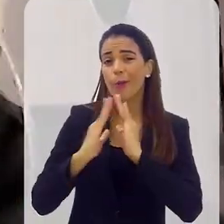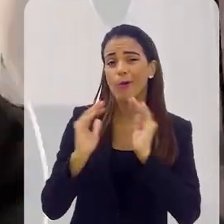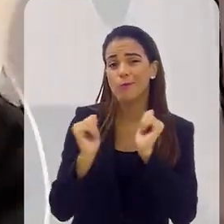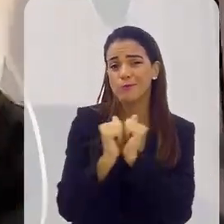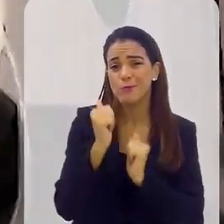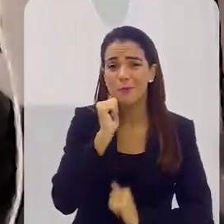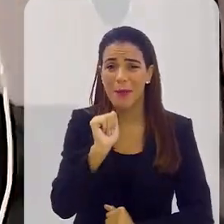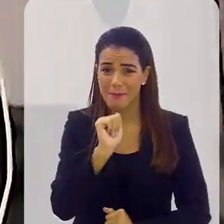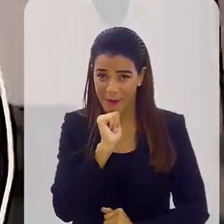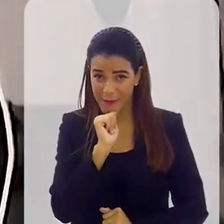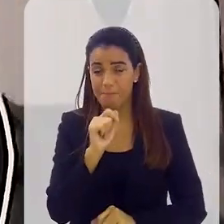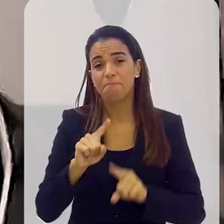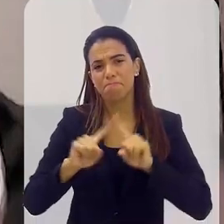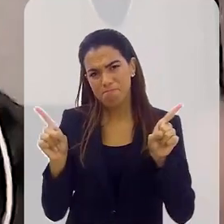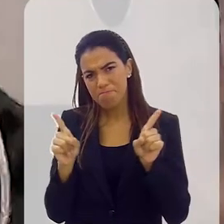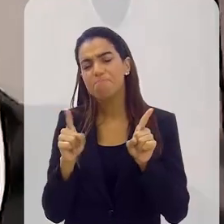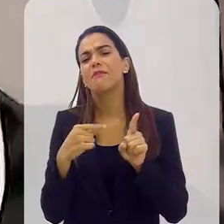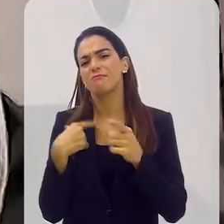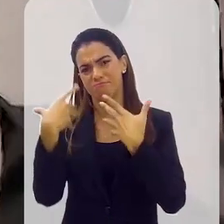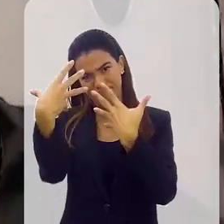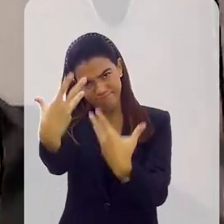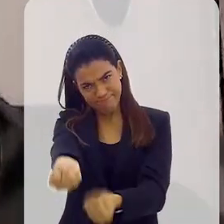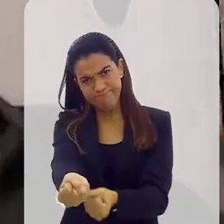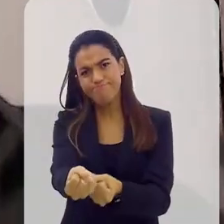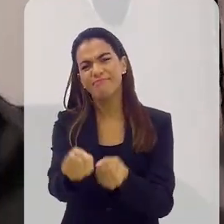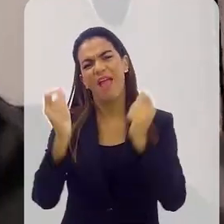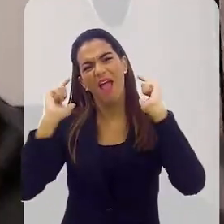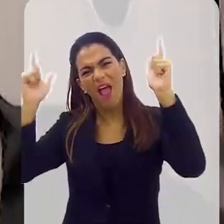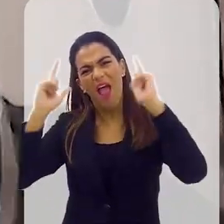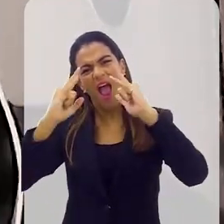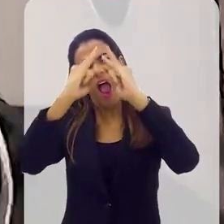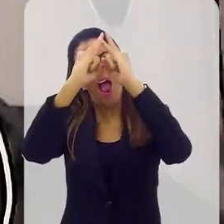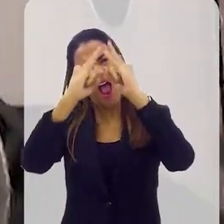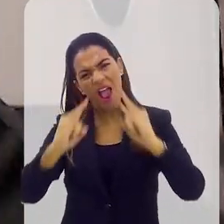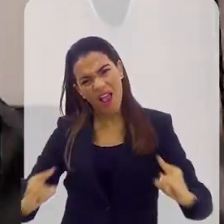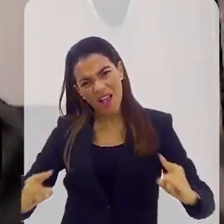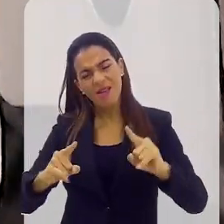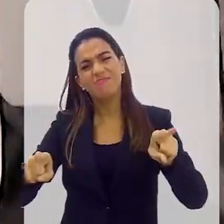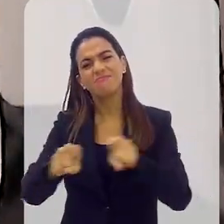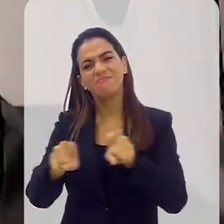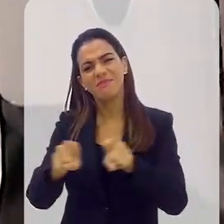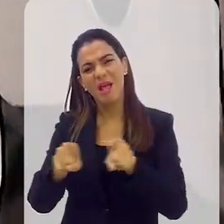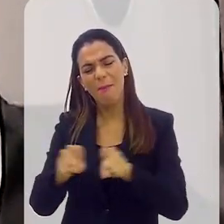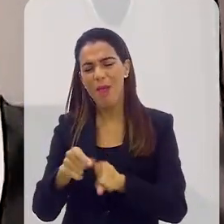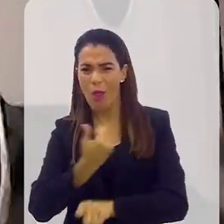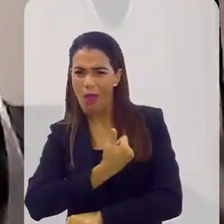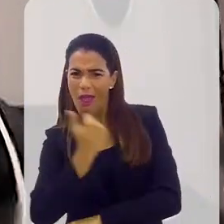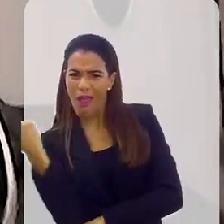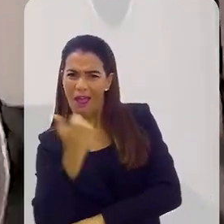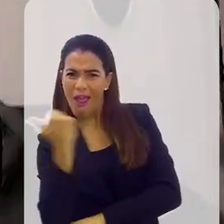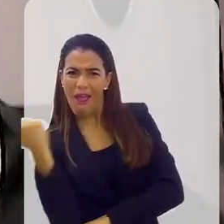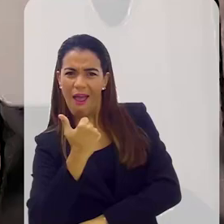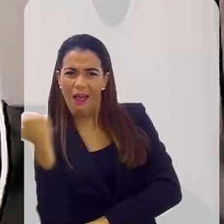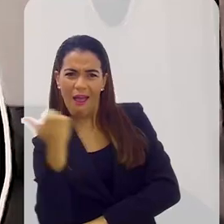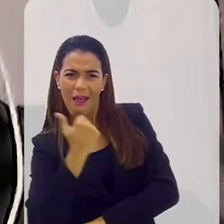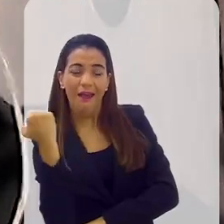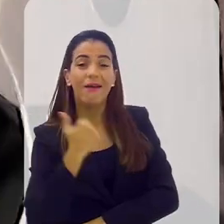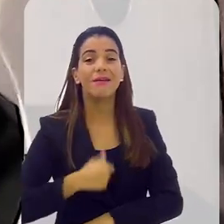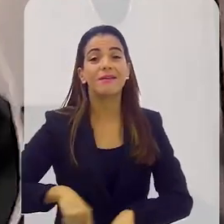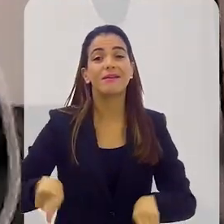isso. Mas, mesmo assim, eu partia para os acampamentos, eu andava de carona, a